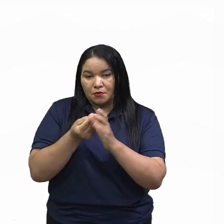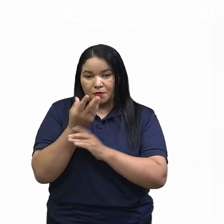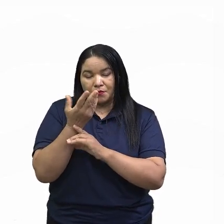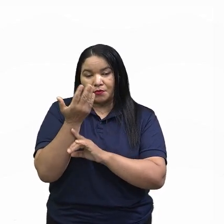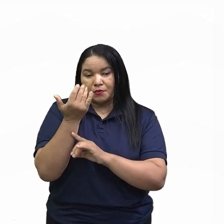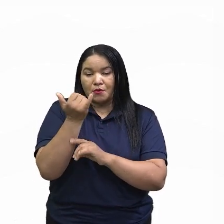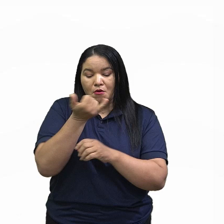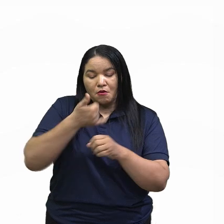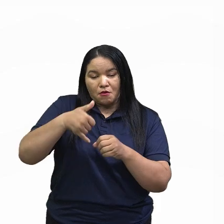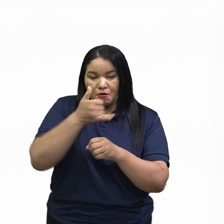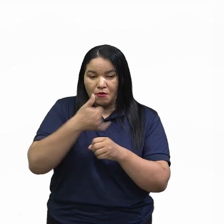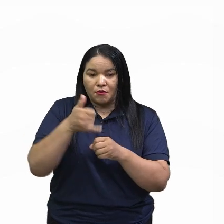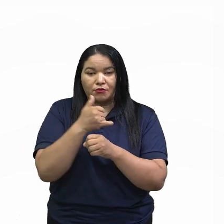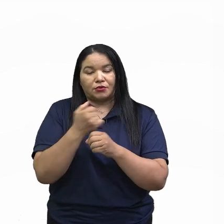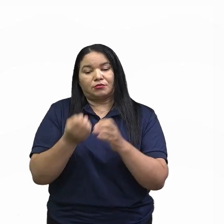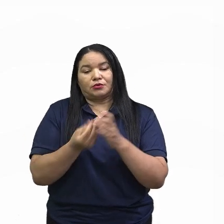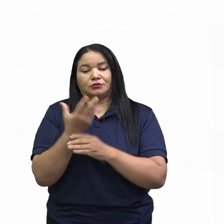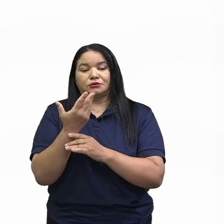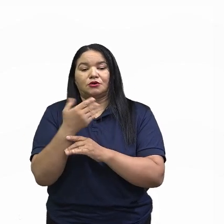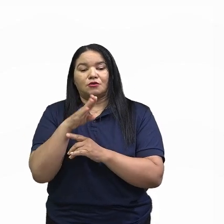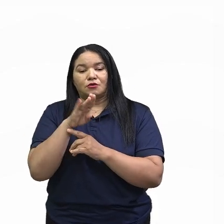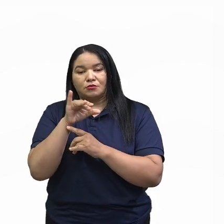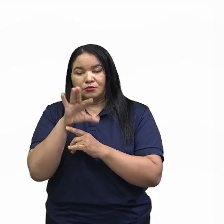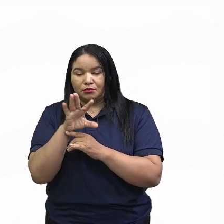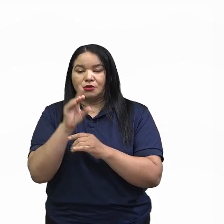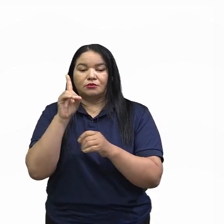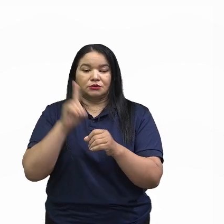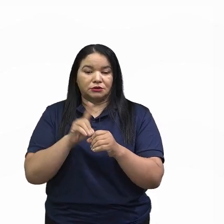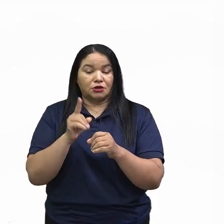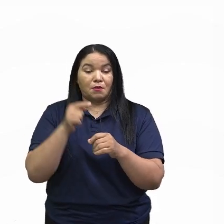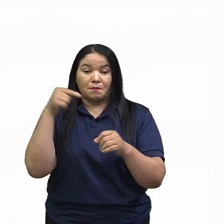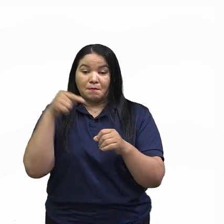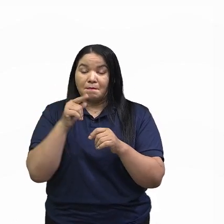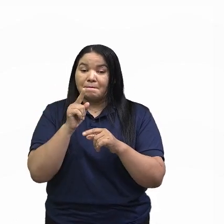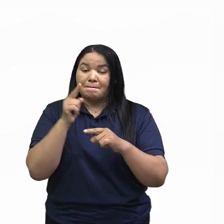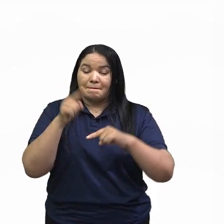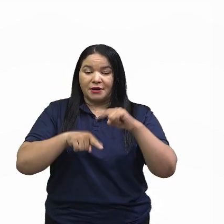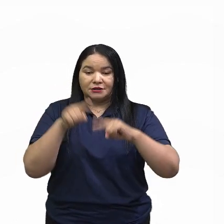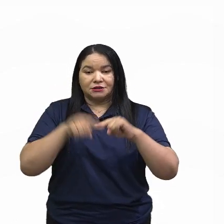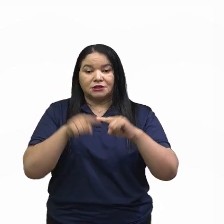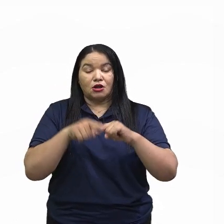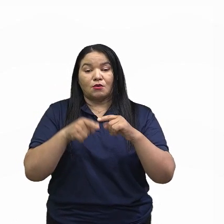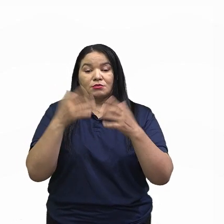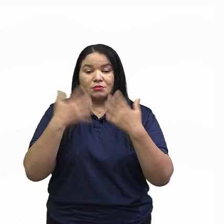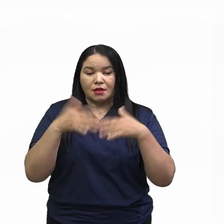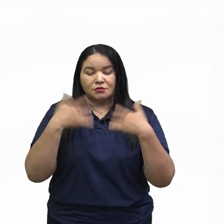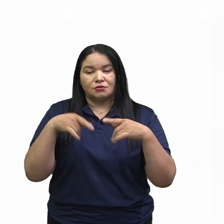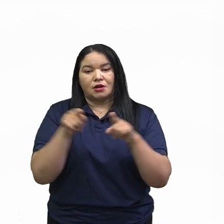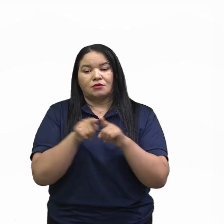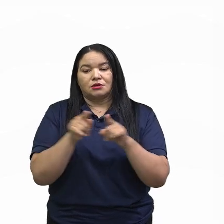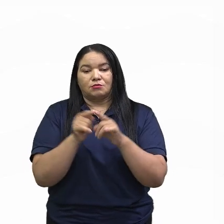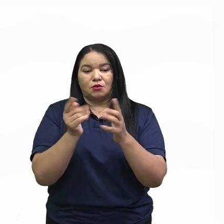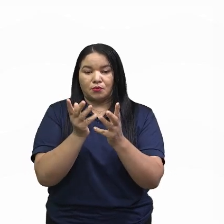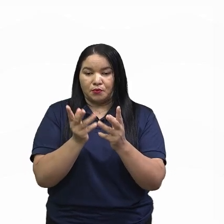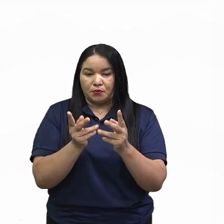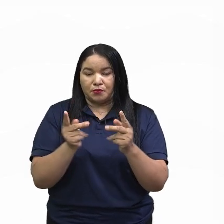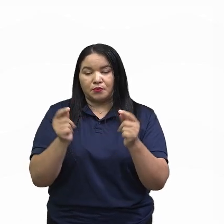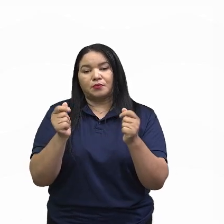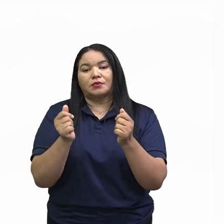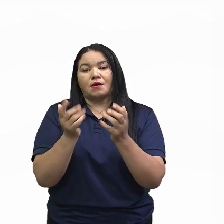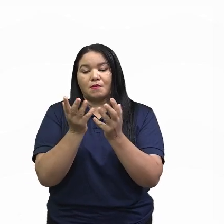de biodiesel. O biodiesel, ele é um produto natural e biodegradável, ou seja, ele